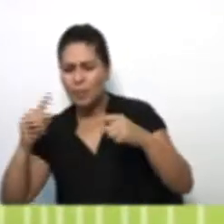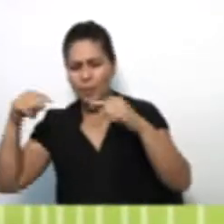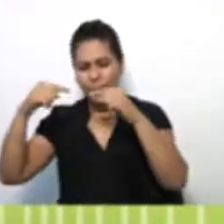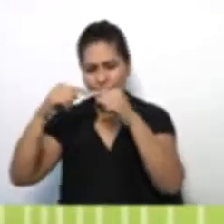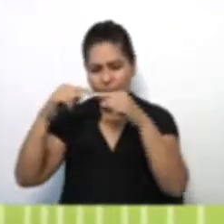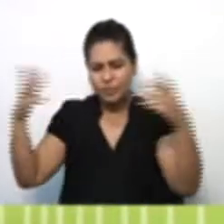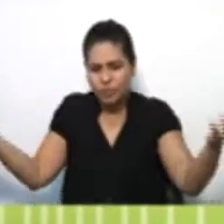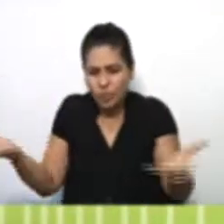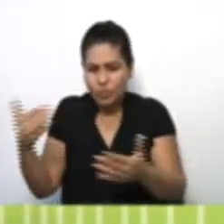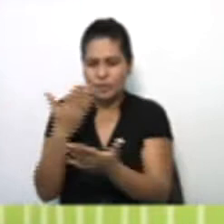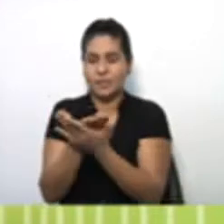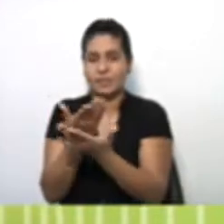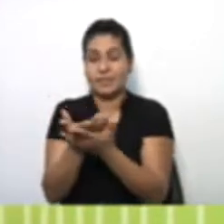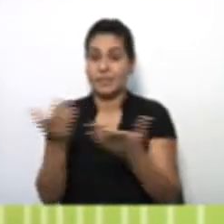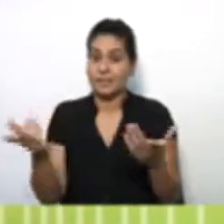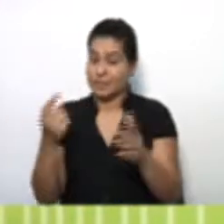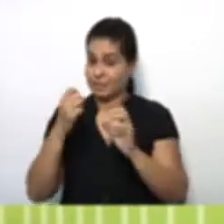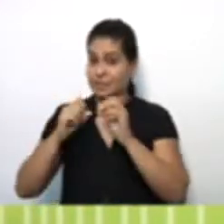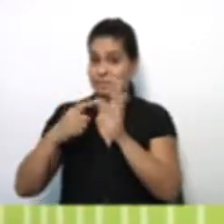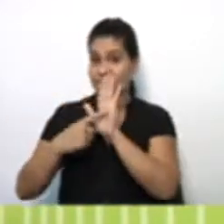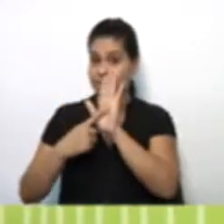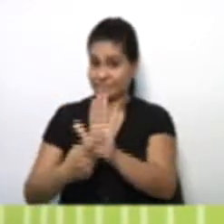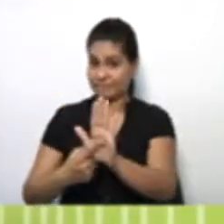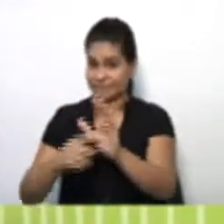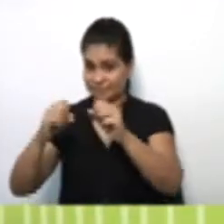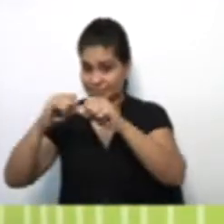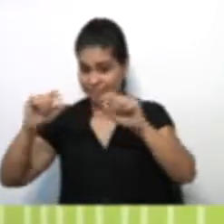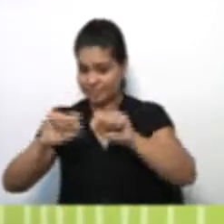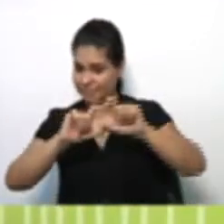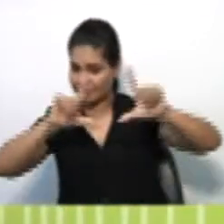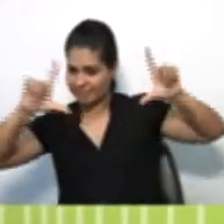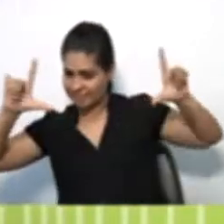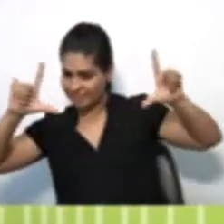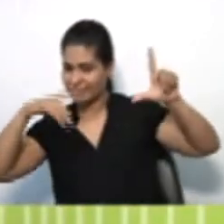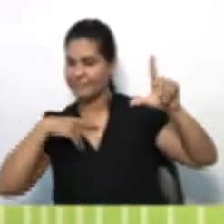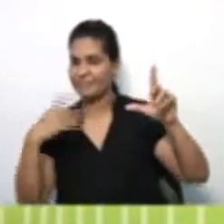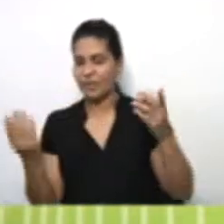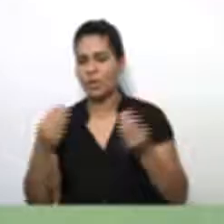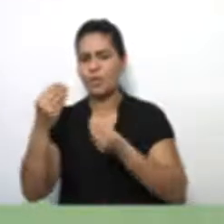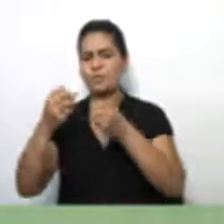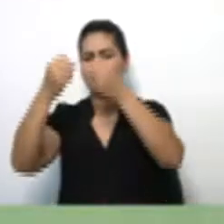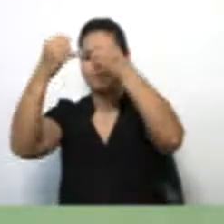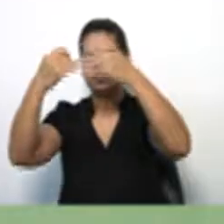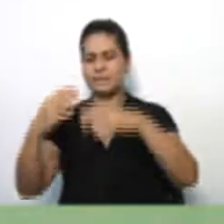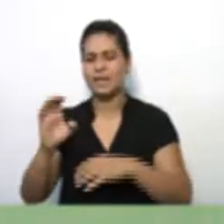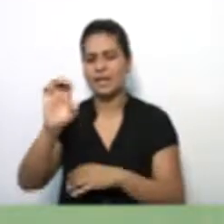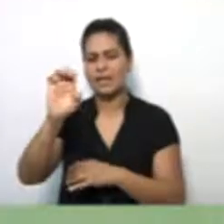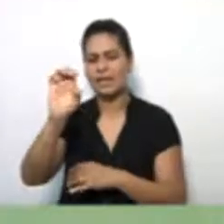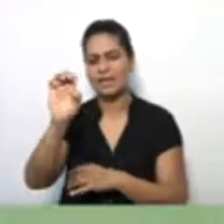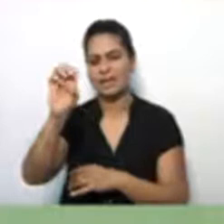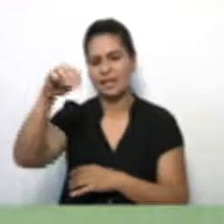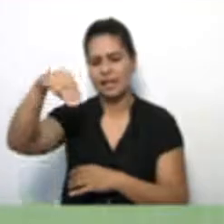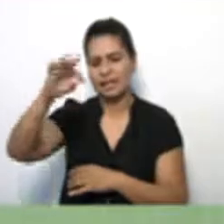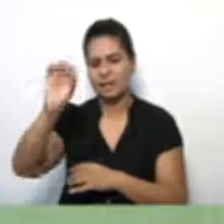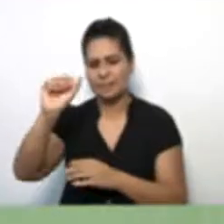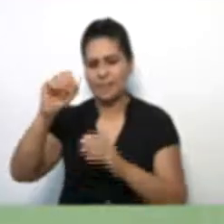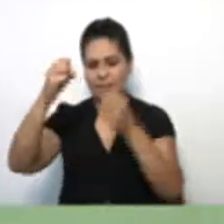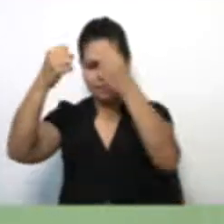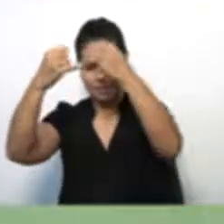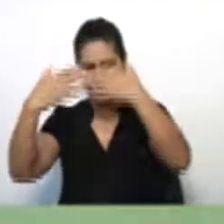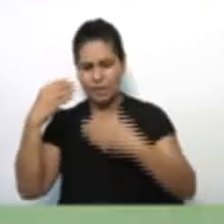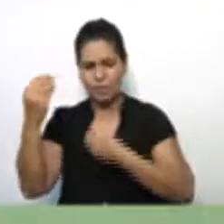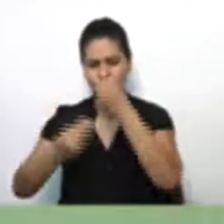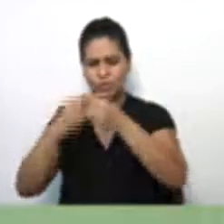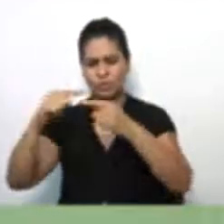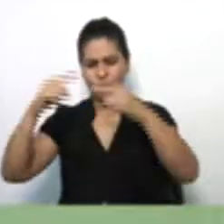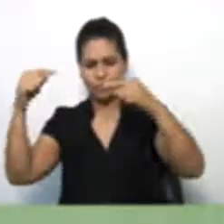objetivos que nós trataremos nessa aula. Eu vou passar para vocês, coloca aqui na tela, vou passar para vocês a ementa, né? Nós vamos trabalhar aí o planejamento, a sua forma